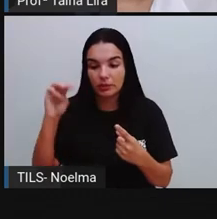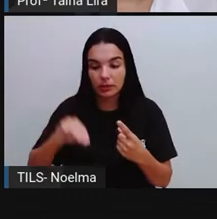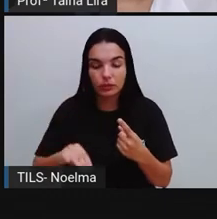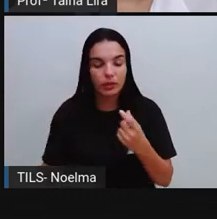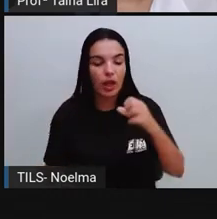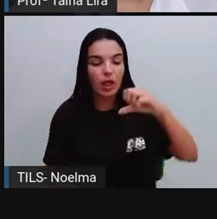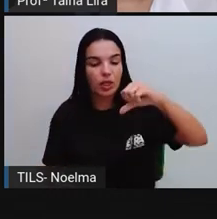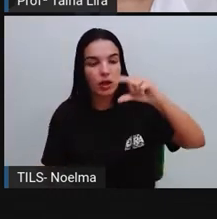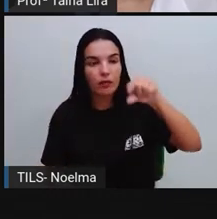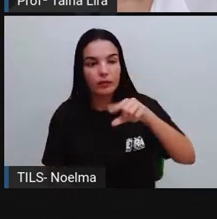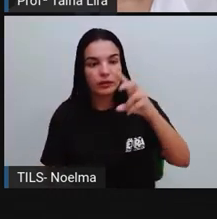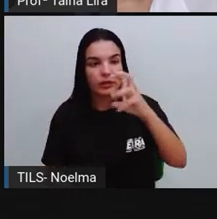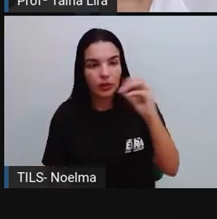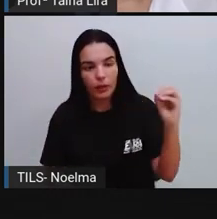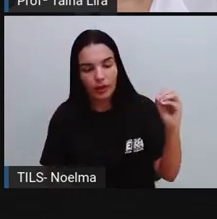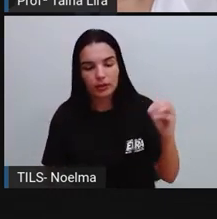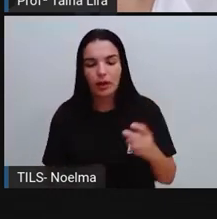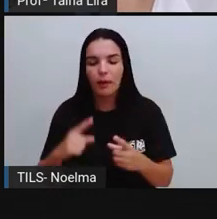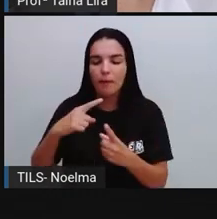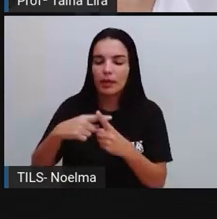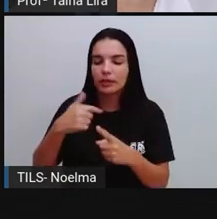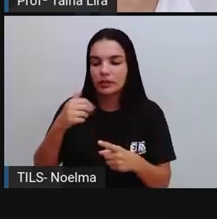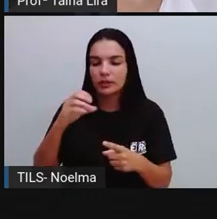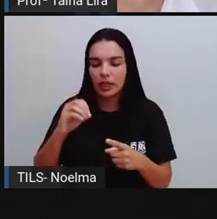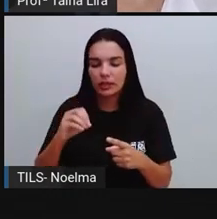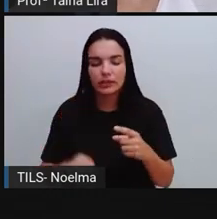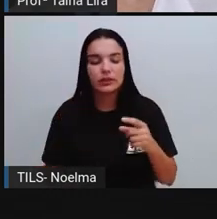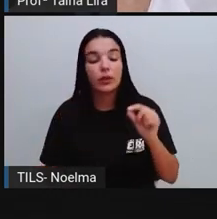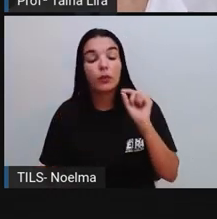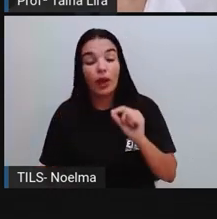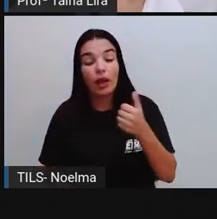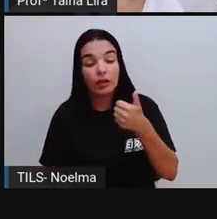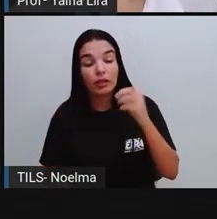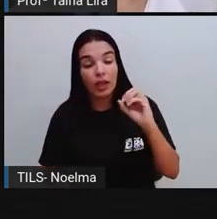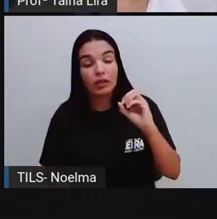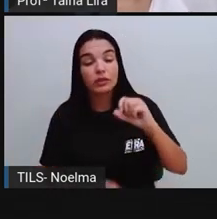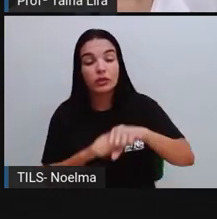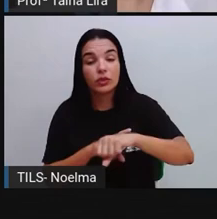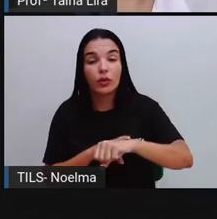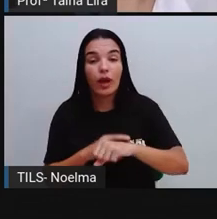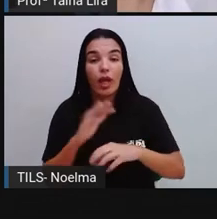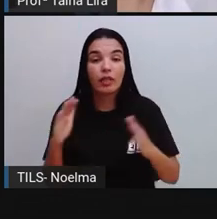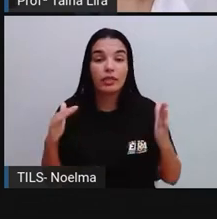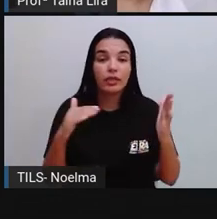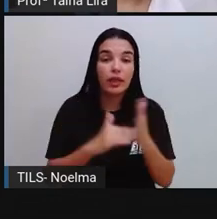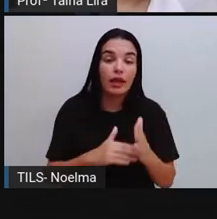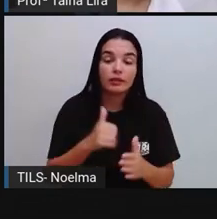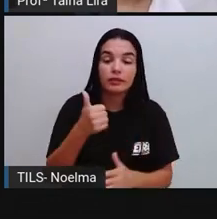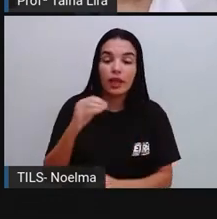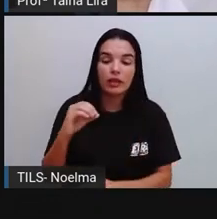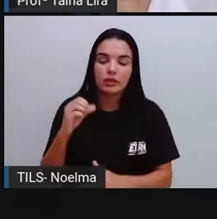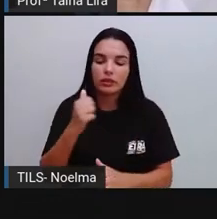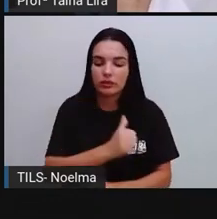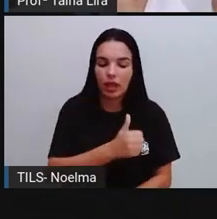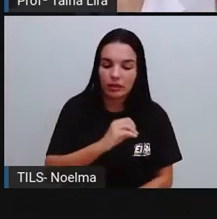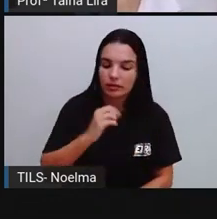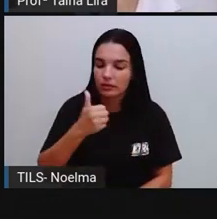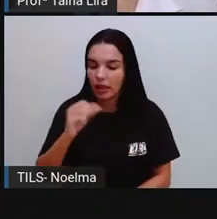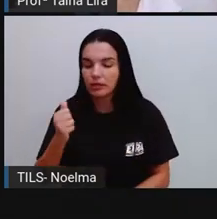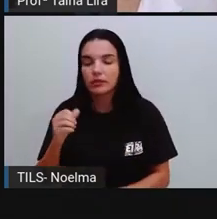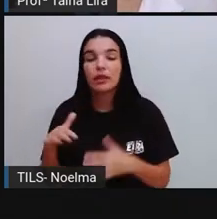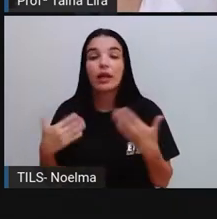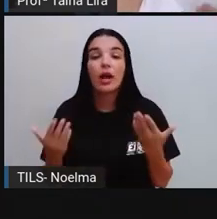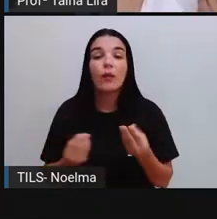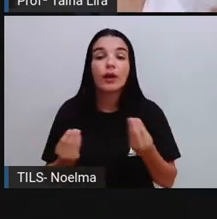minutos, 9:50. E com mais 10 minutos, 10 horas. Então, a gente contou de 10 em 10 até chegar em 10 horas. E agora,